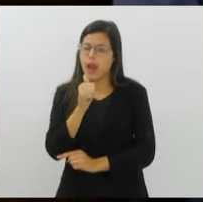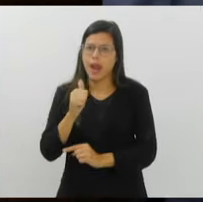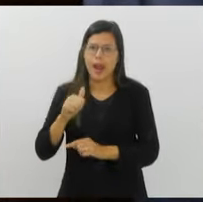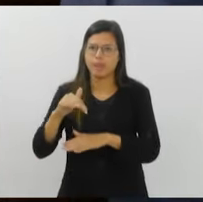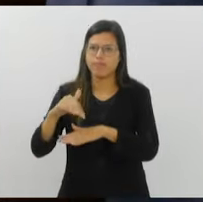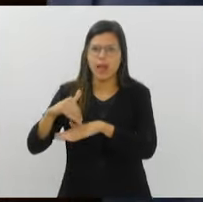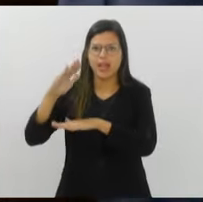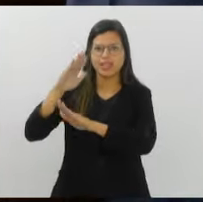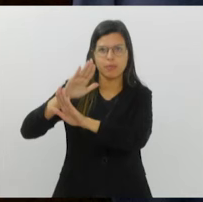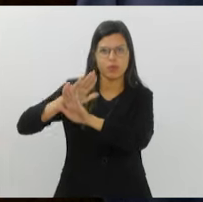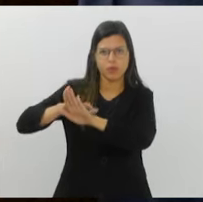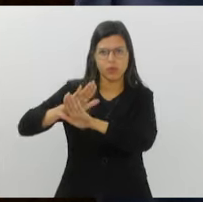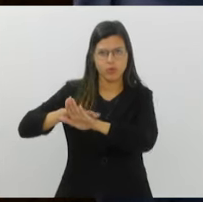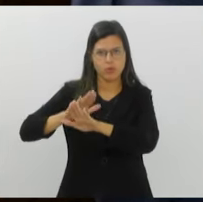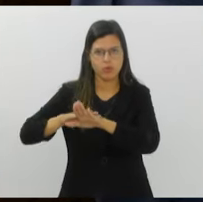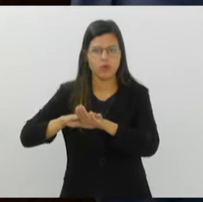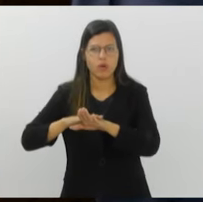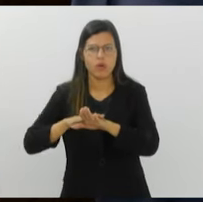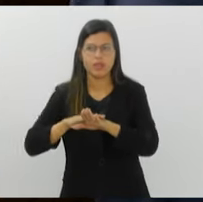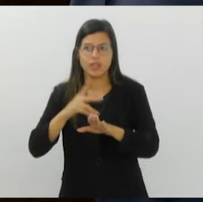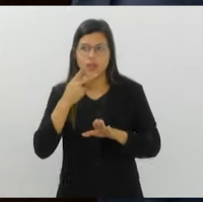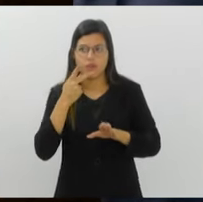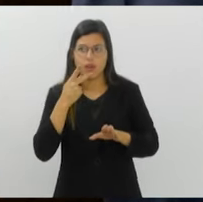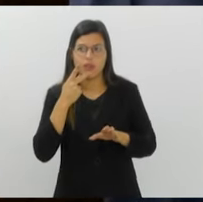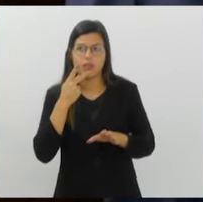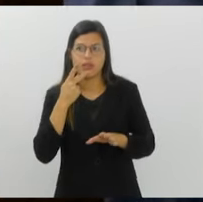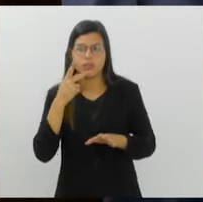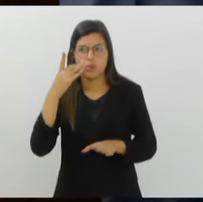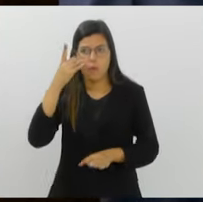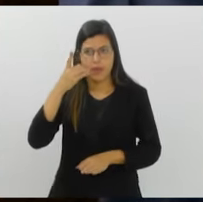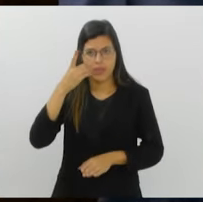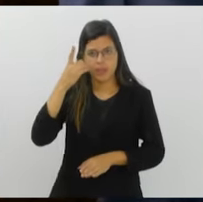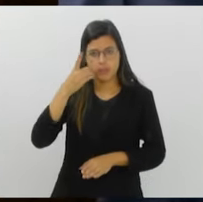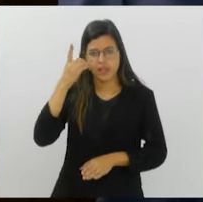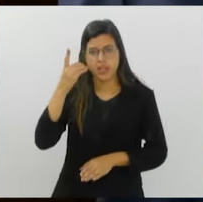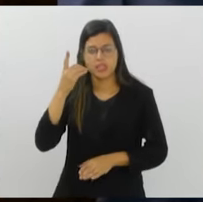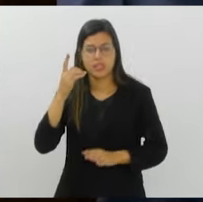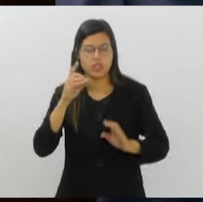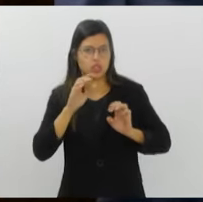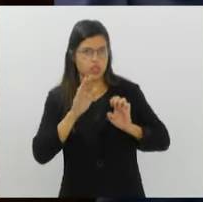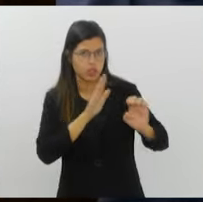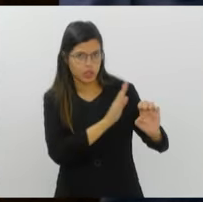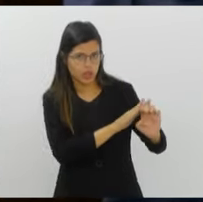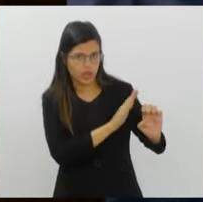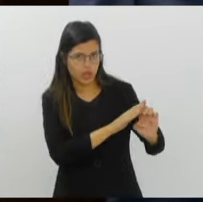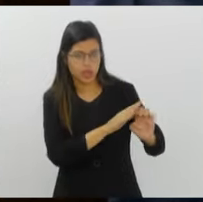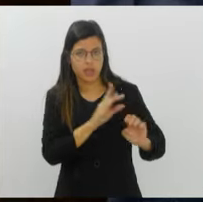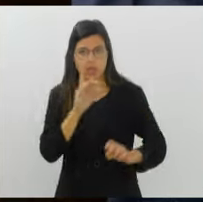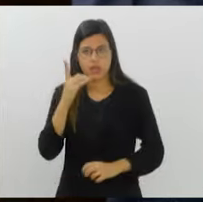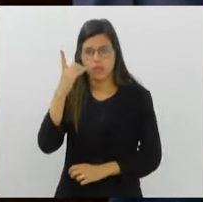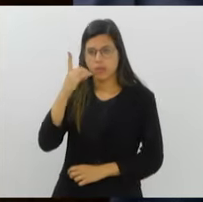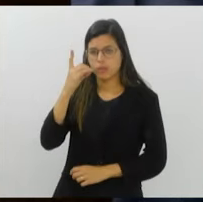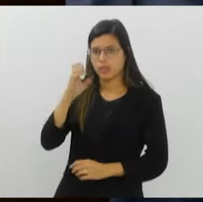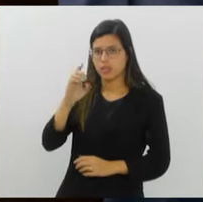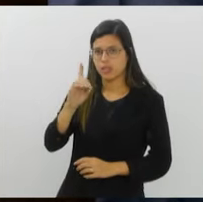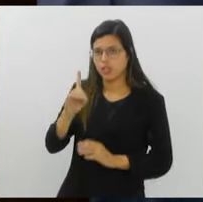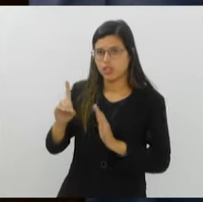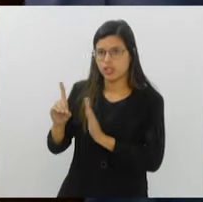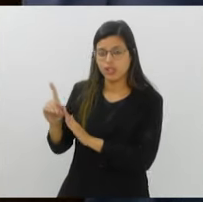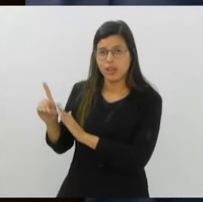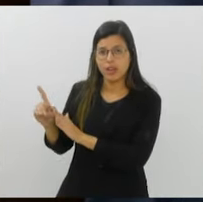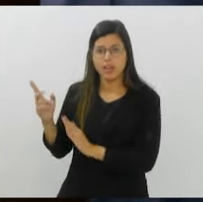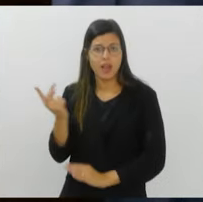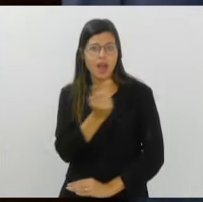ideológico. Aqui a gente está falando de uma deputada de esquerda e uma deputada de direita, e ambas sendo